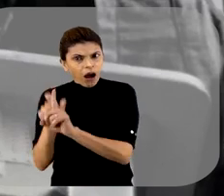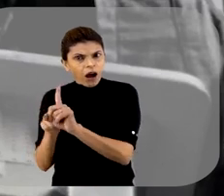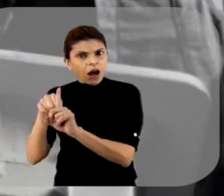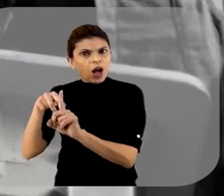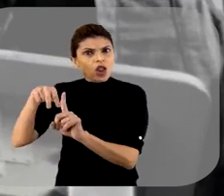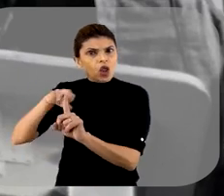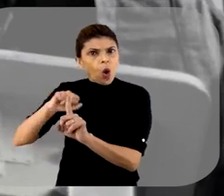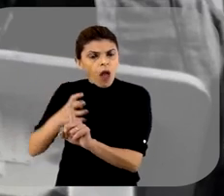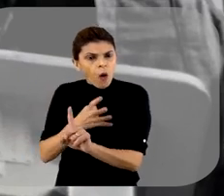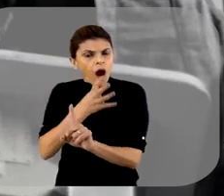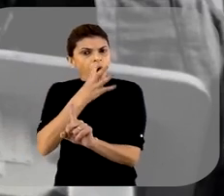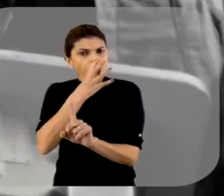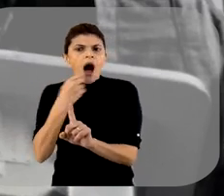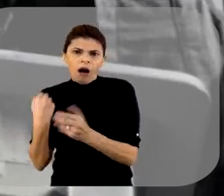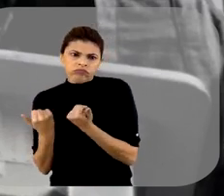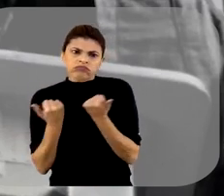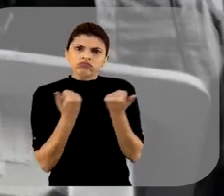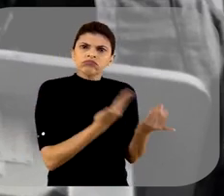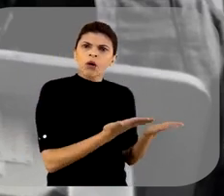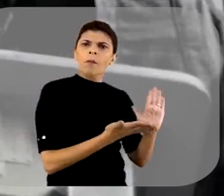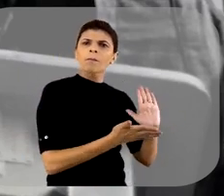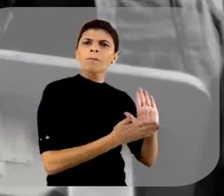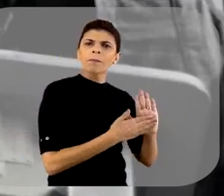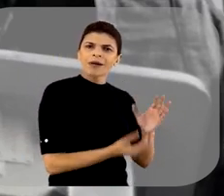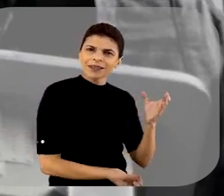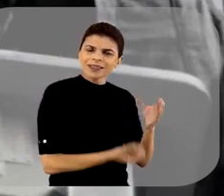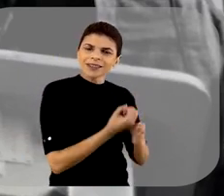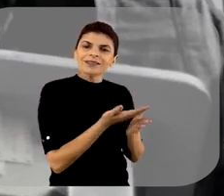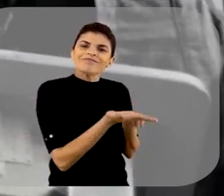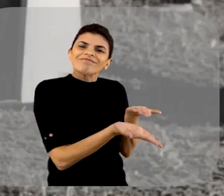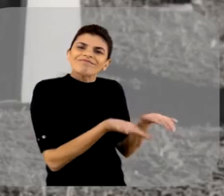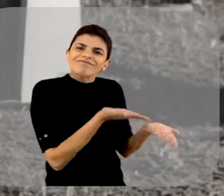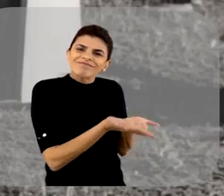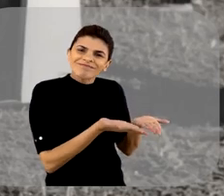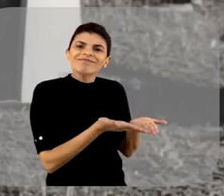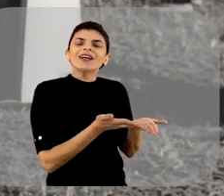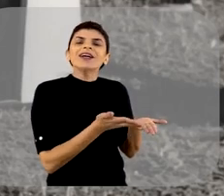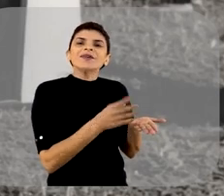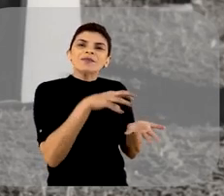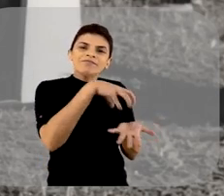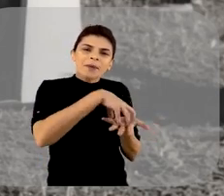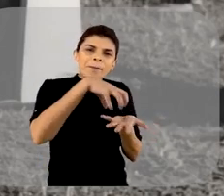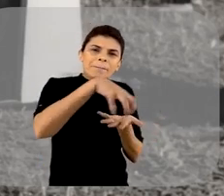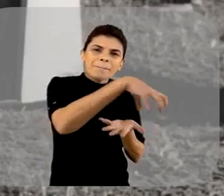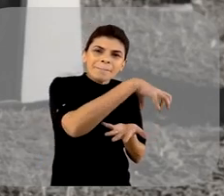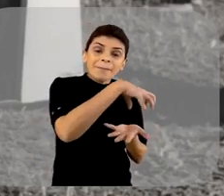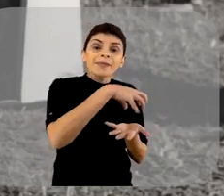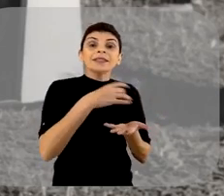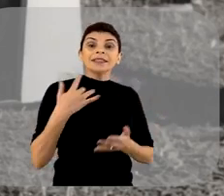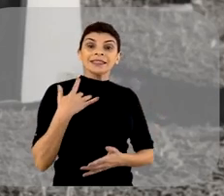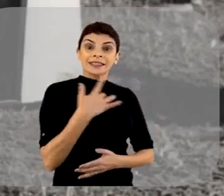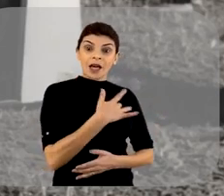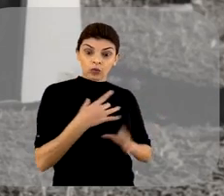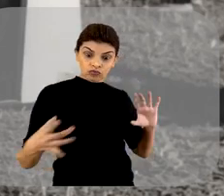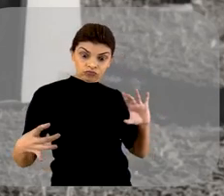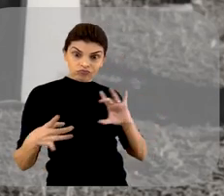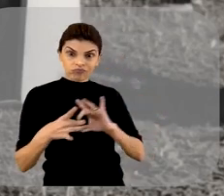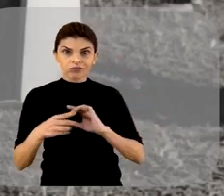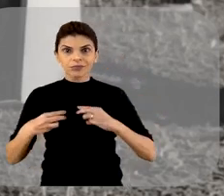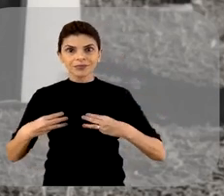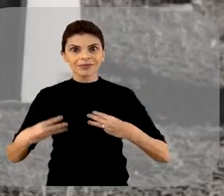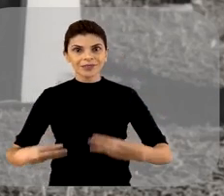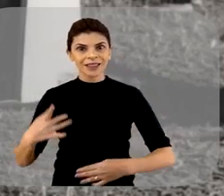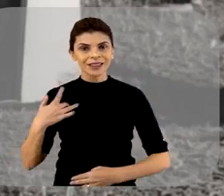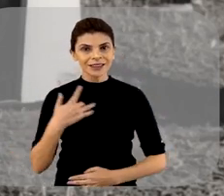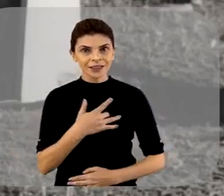então, propondo a criação de um serviço, Unidades Sanitárias Aéreas, ligado ao Ministério da Saúde,